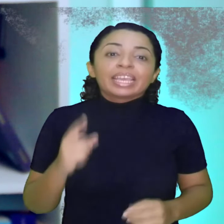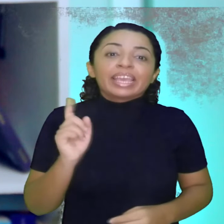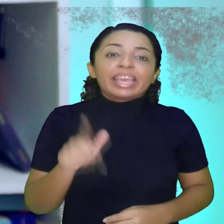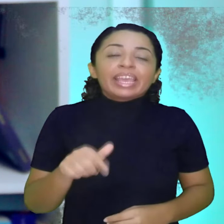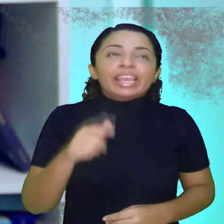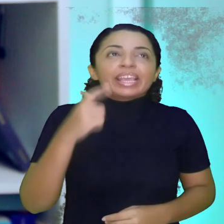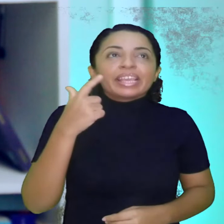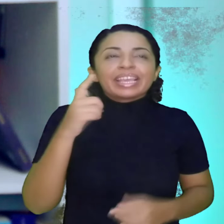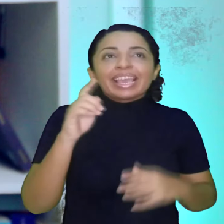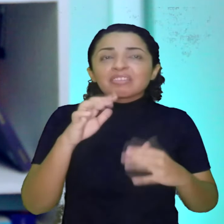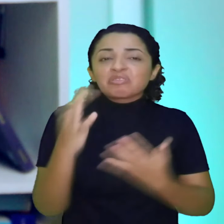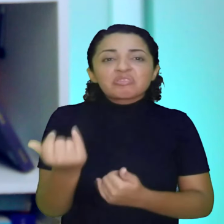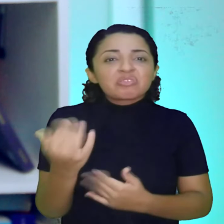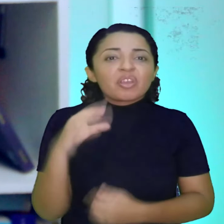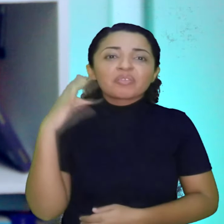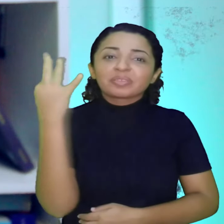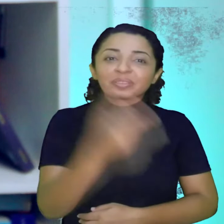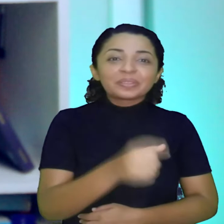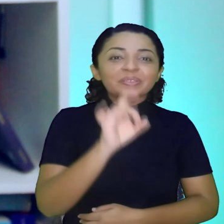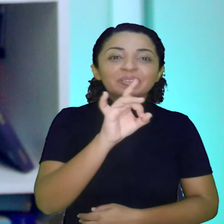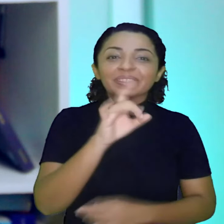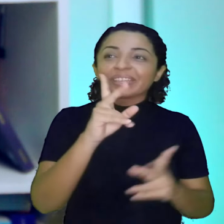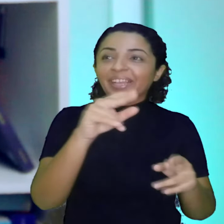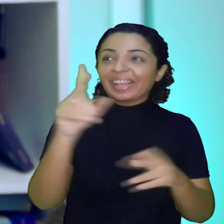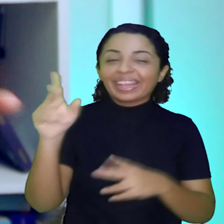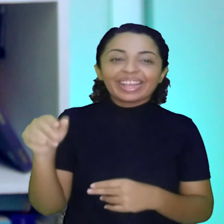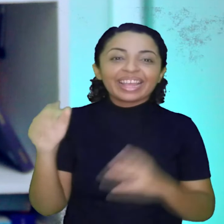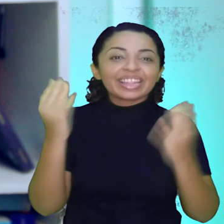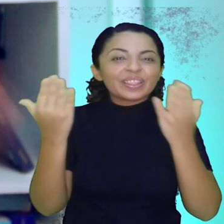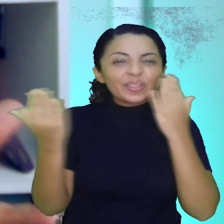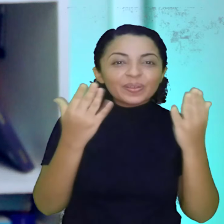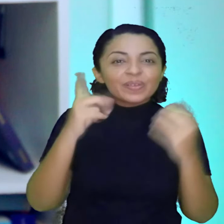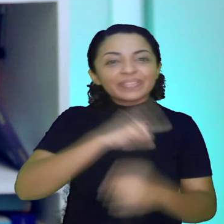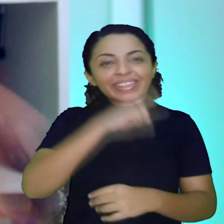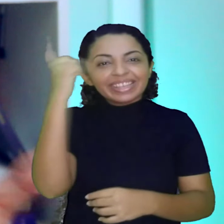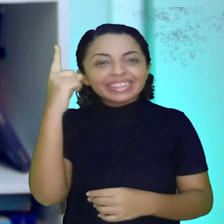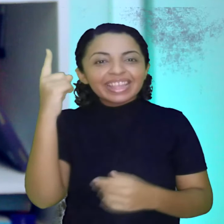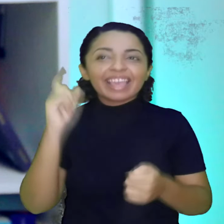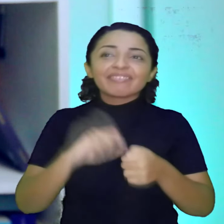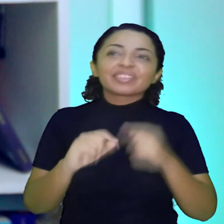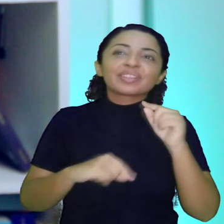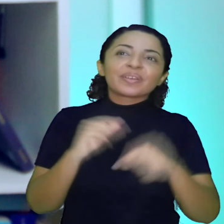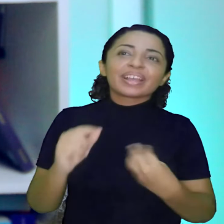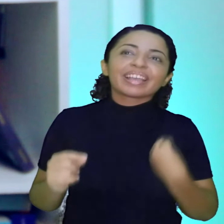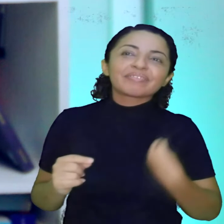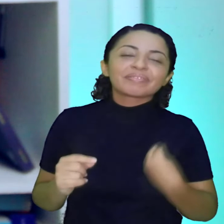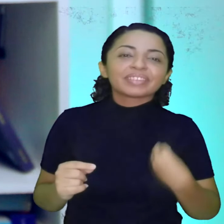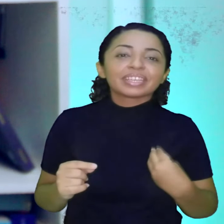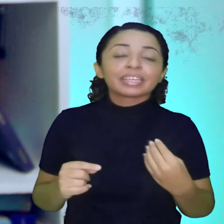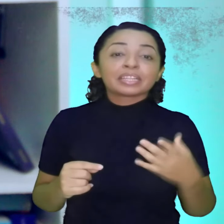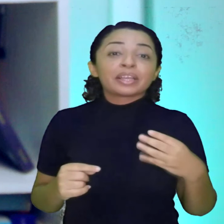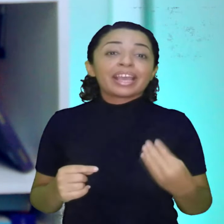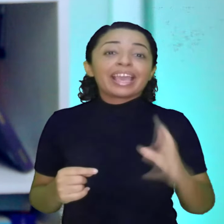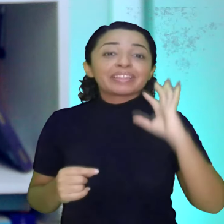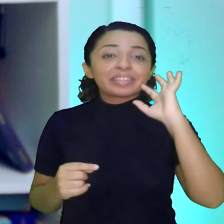uma jovem, como todo mundo aos 23 anos, está cheio de dúvidas, cheio de ideias, cheio de pensamentos, o que fazer da vida. É, o